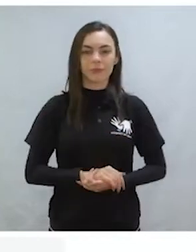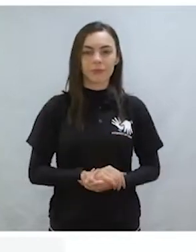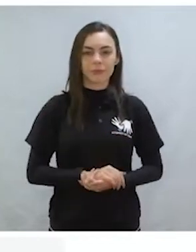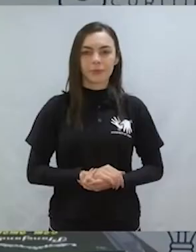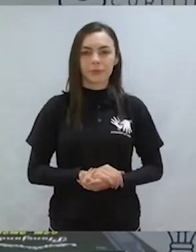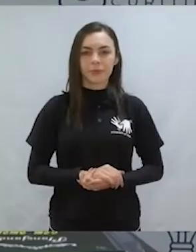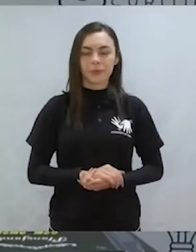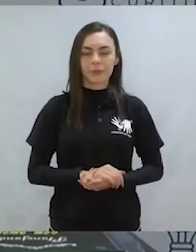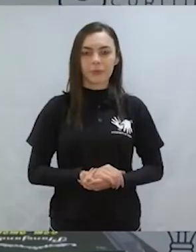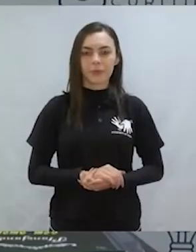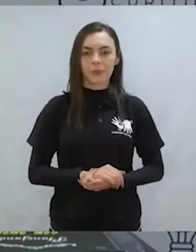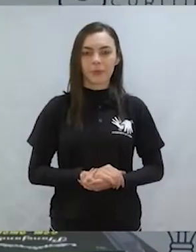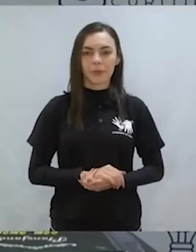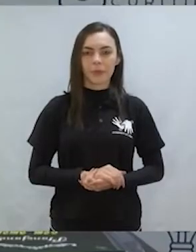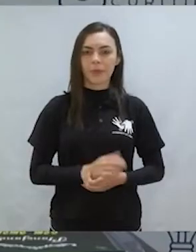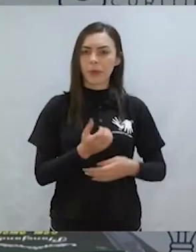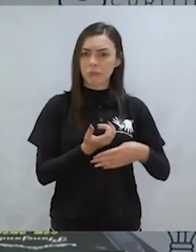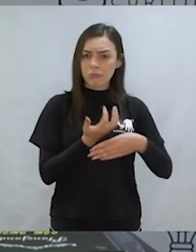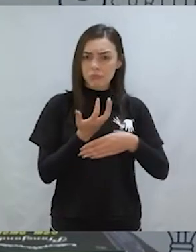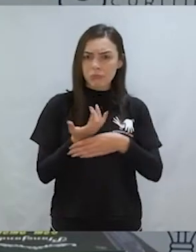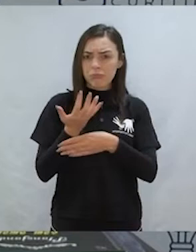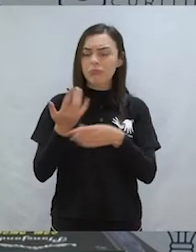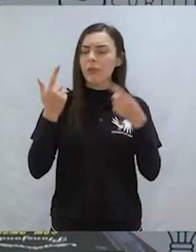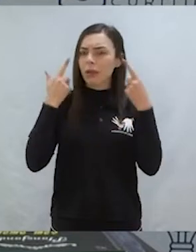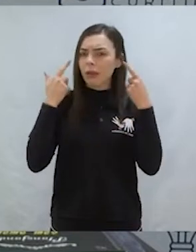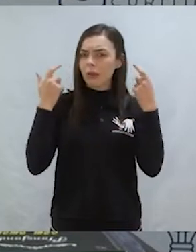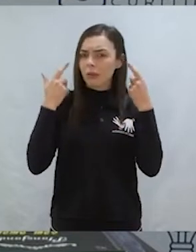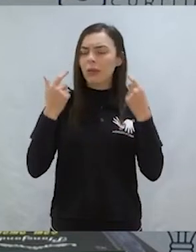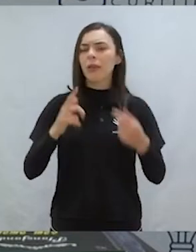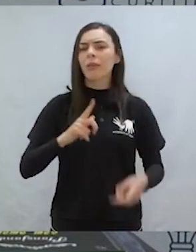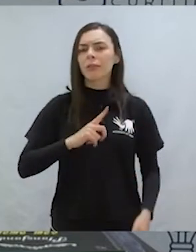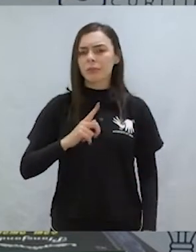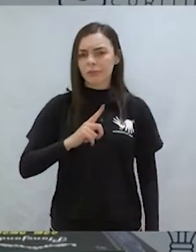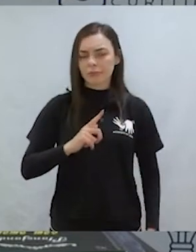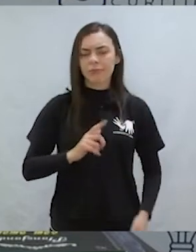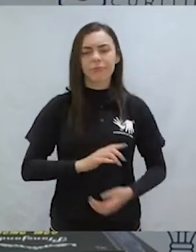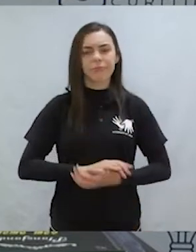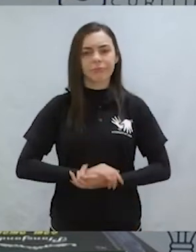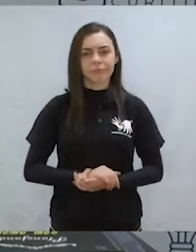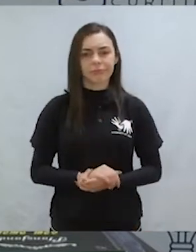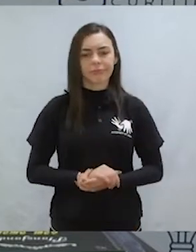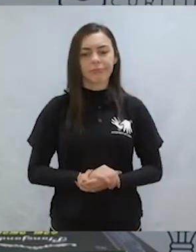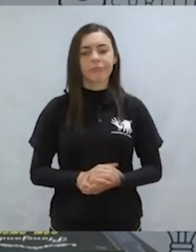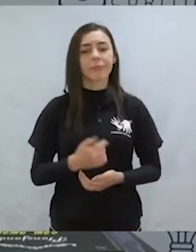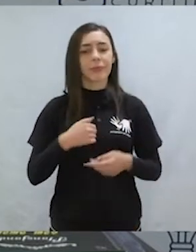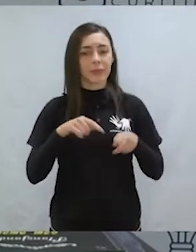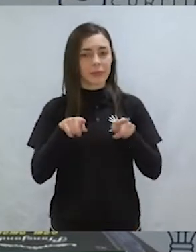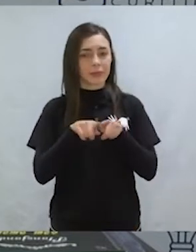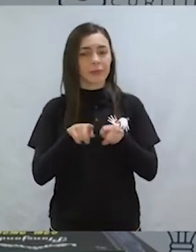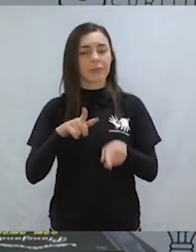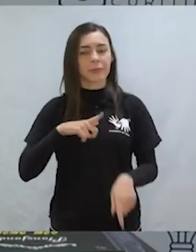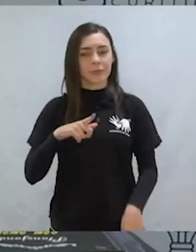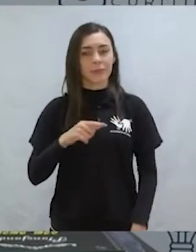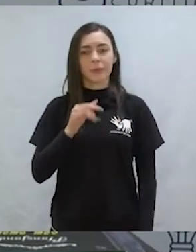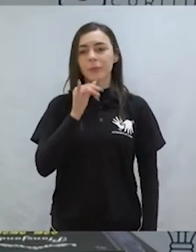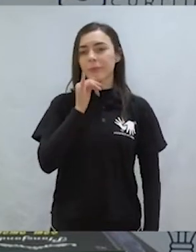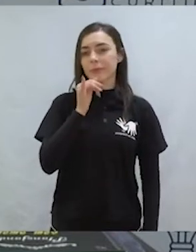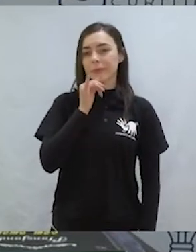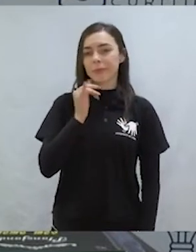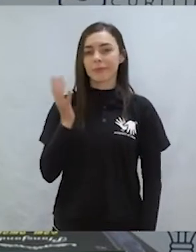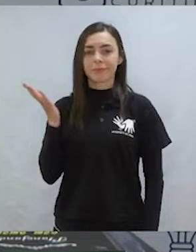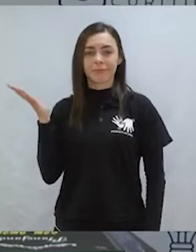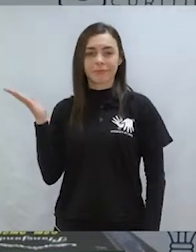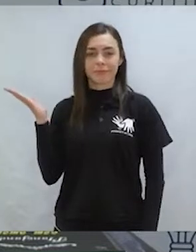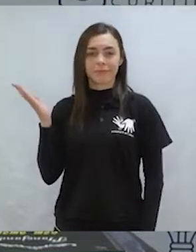baleia. Olhem só, a baleia, né? Ela emite esse som, ela faz esse som. Eu até trouxe